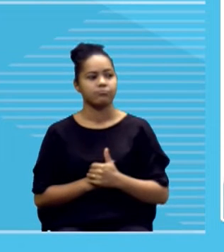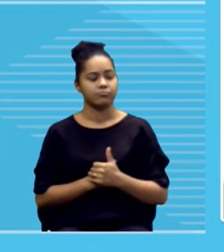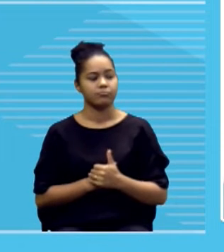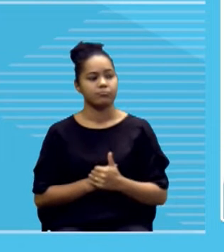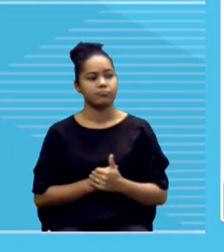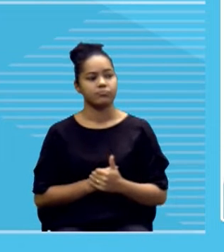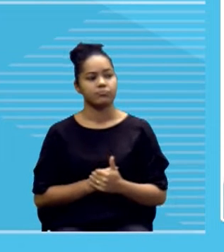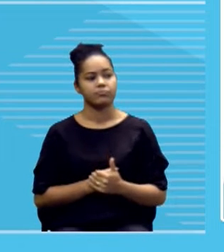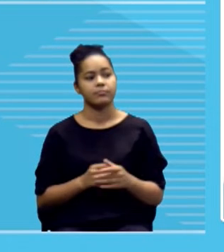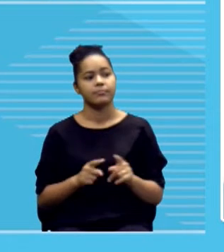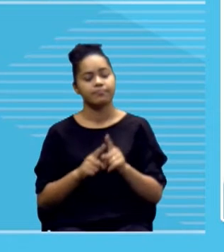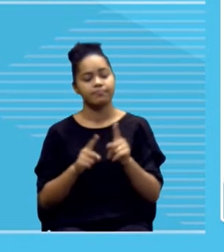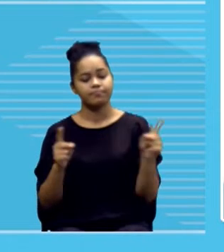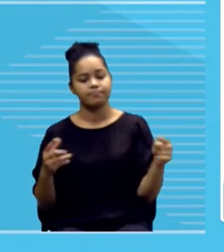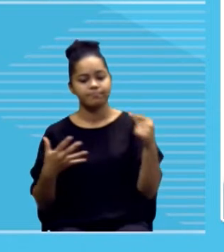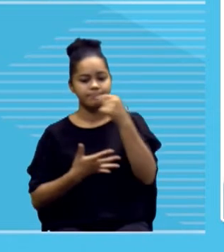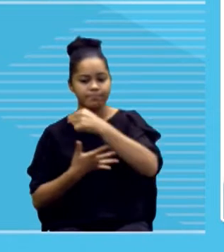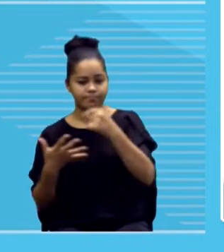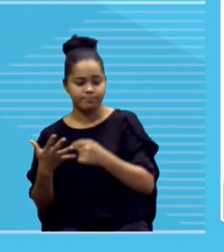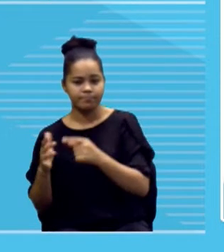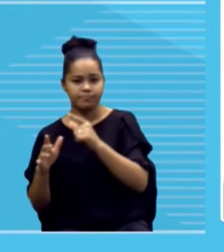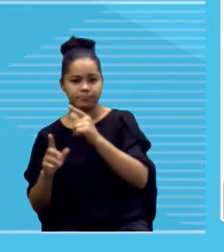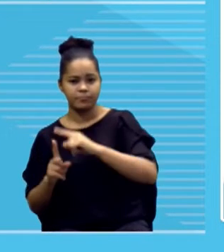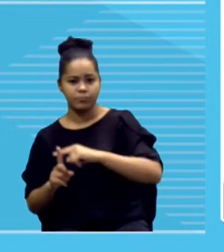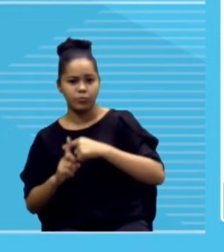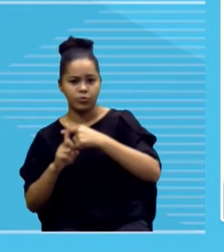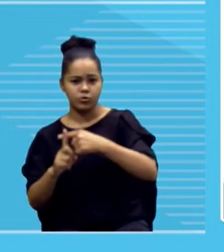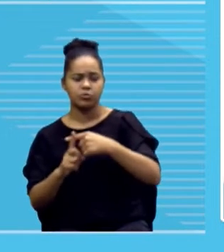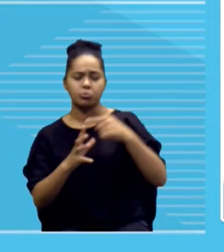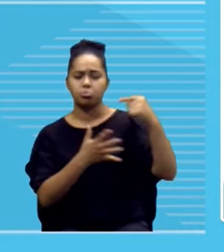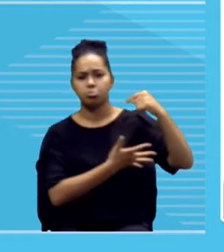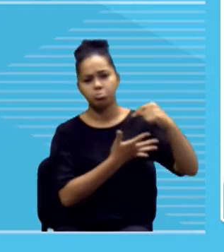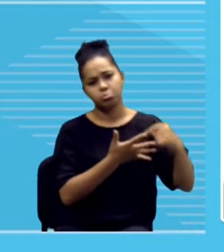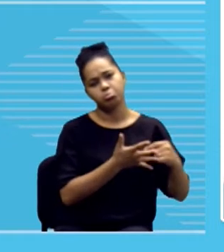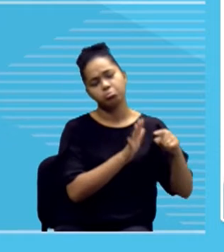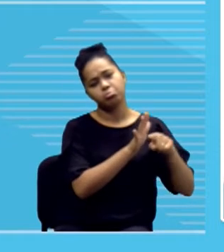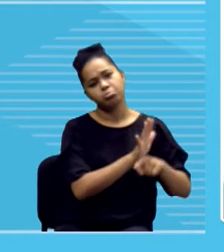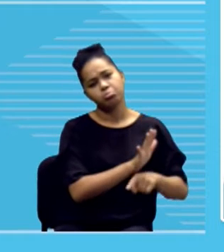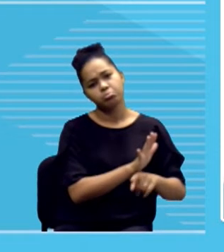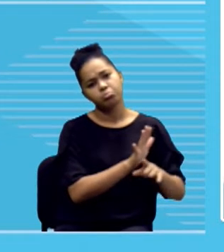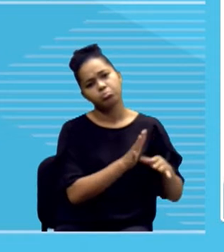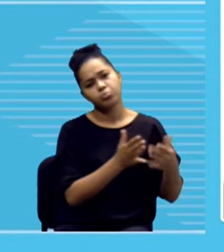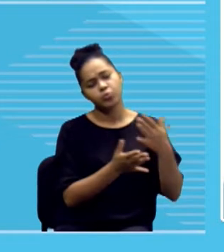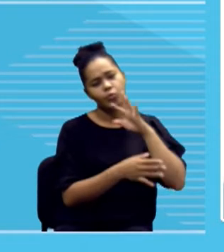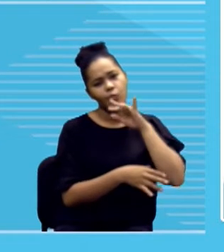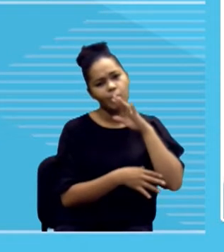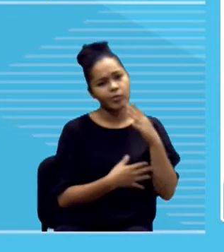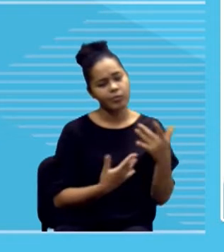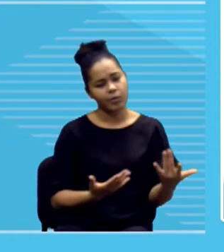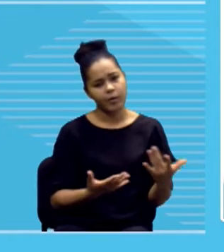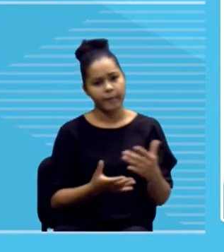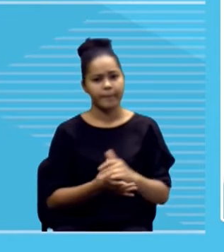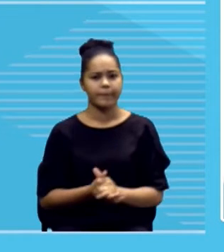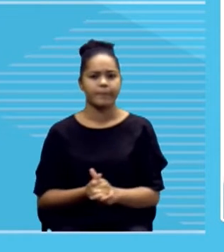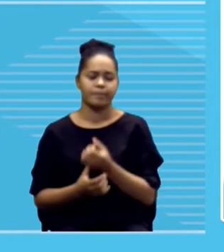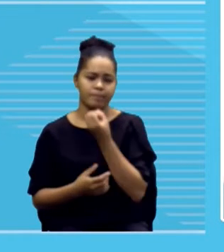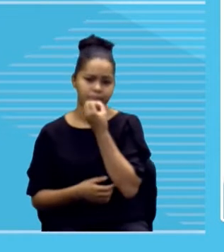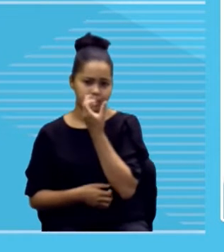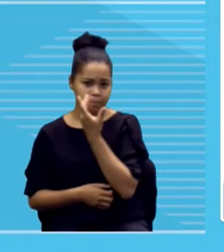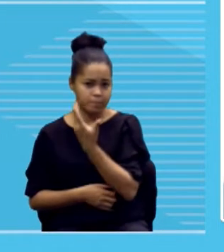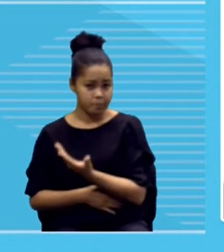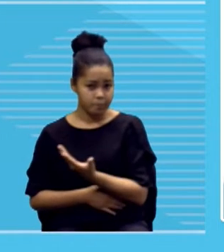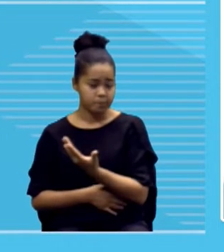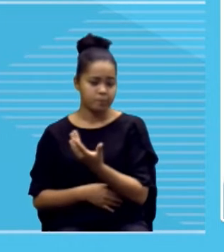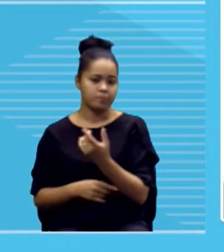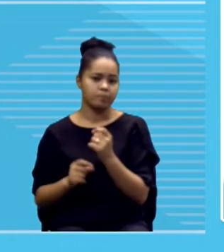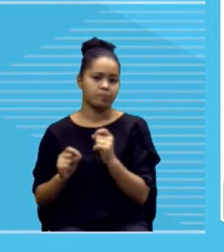Aspectos positivos e negativos da energia eólica. Para quem pensa que você tem apenas aspectos positivos, não é. Existem aspectos